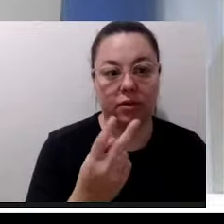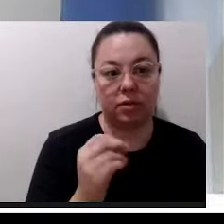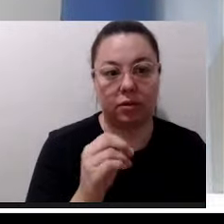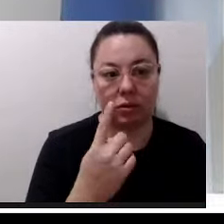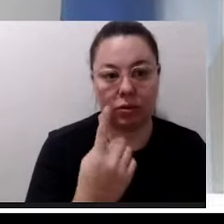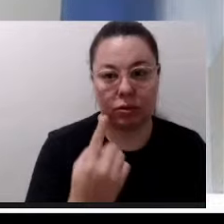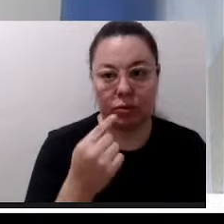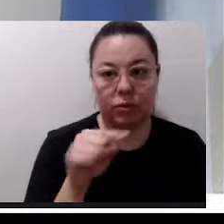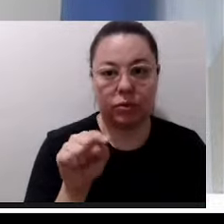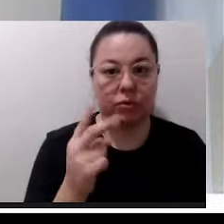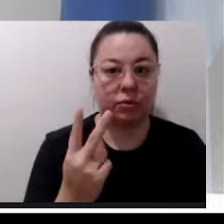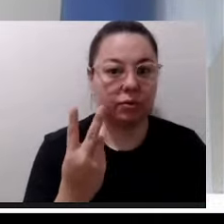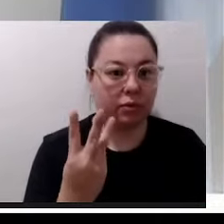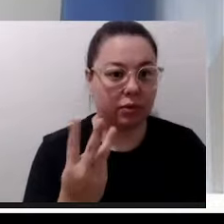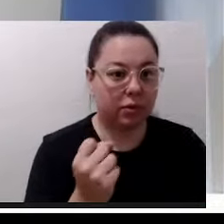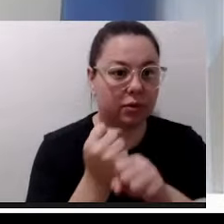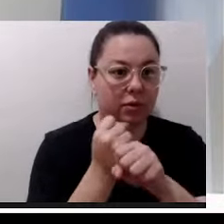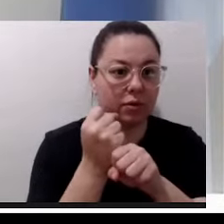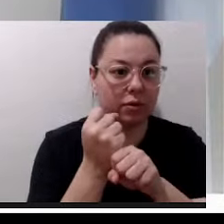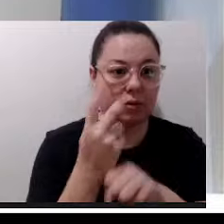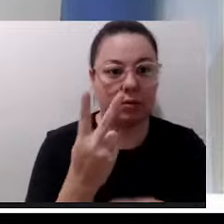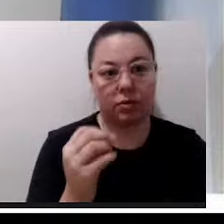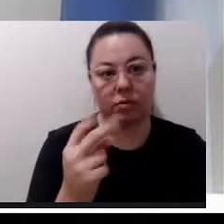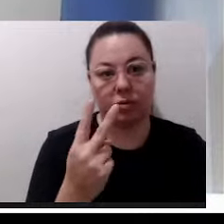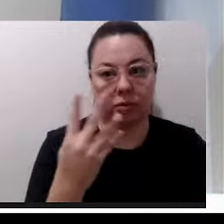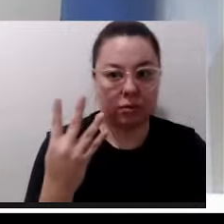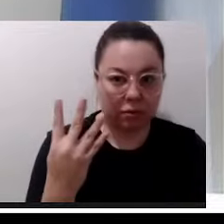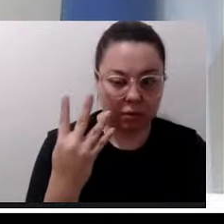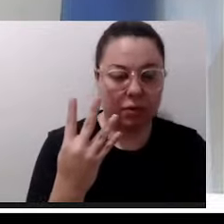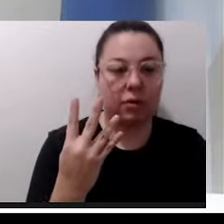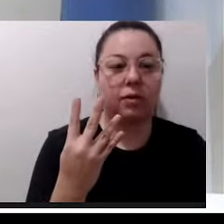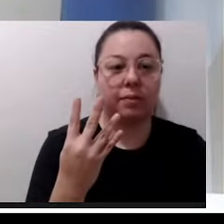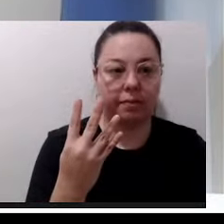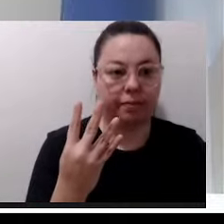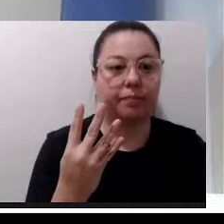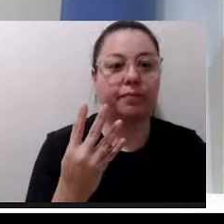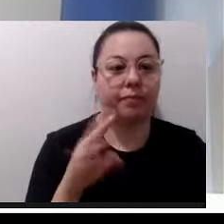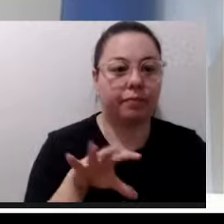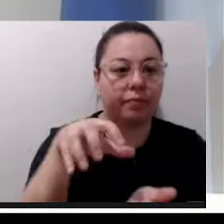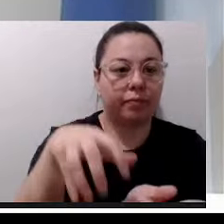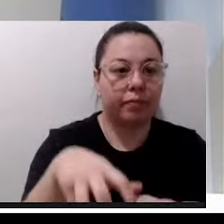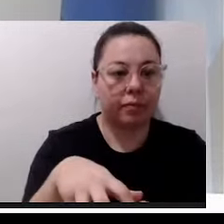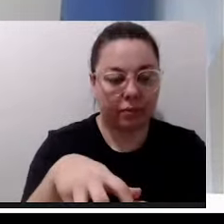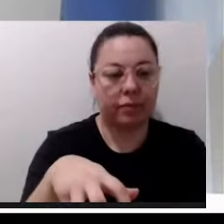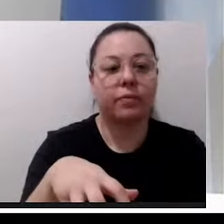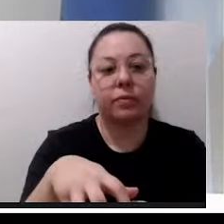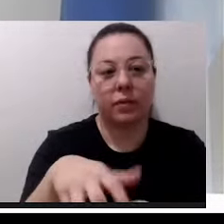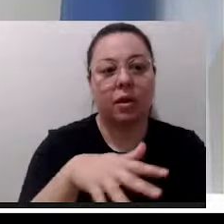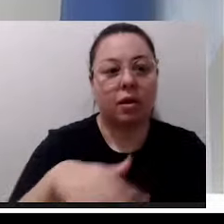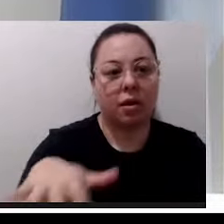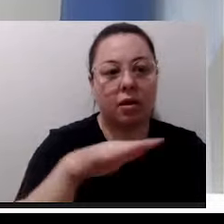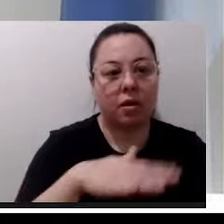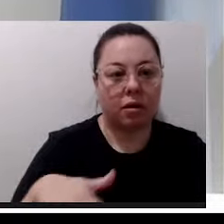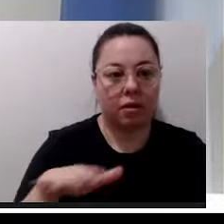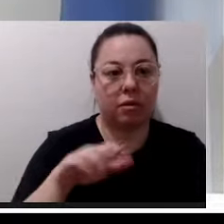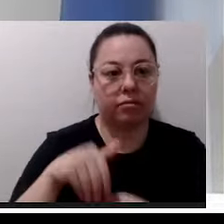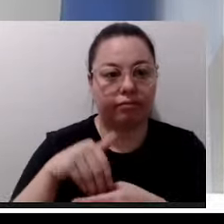dígito 23, ano de 2024. Juízo da 77ª Zona Eleitoral